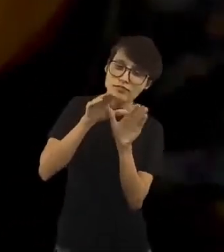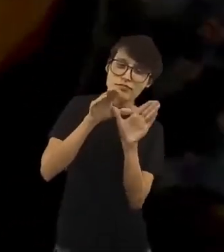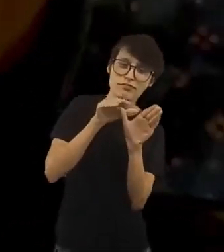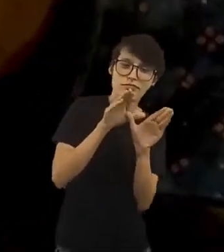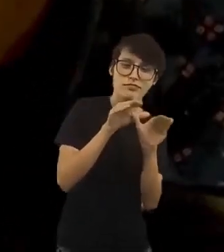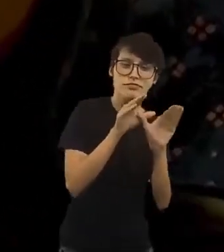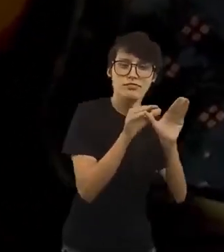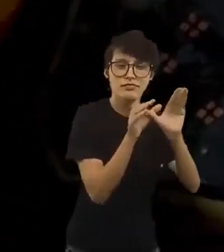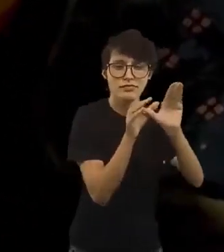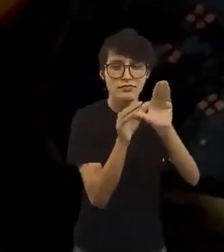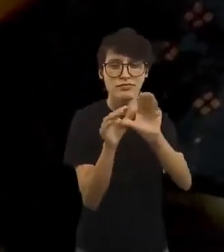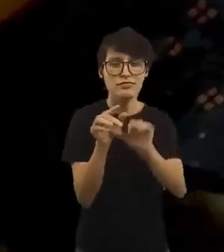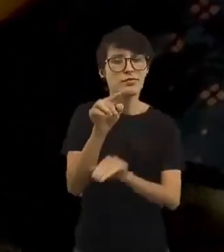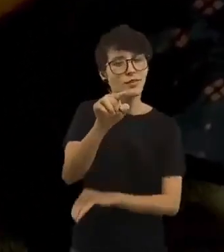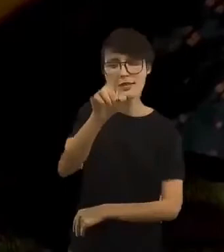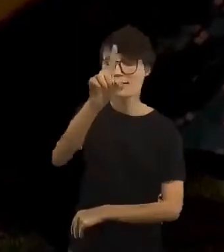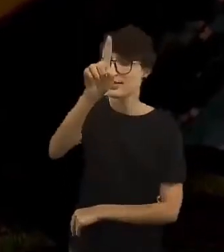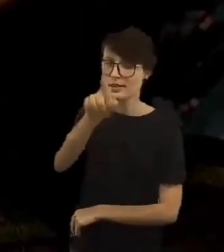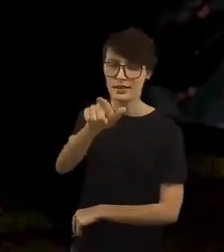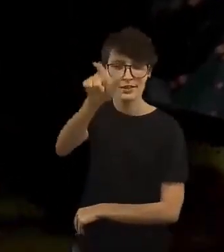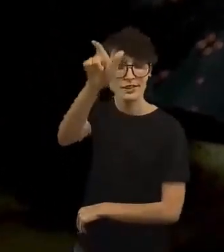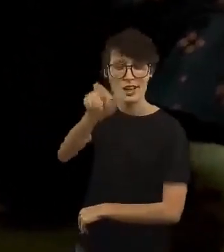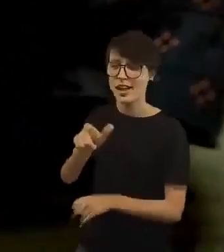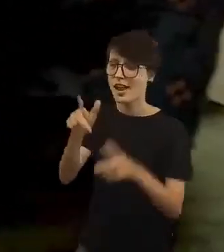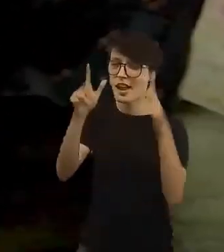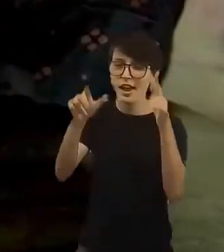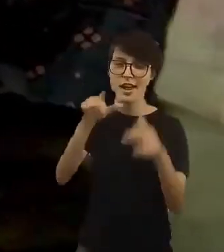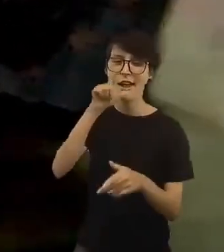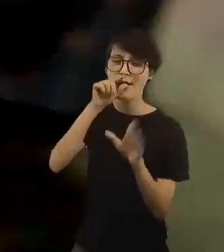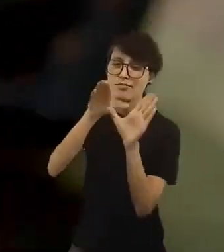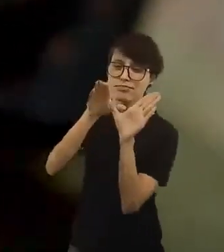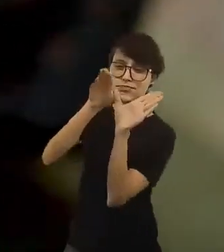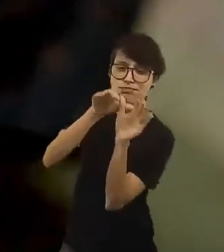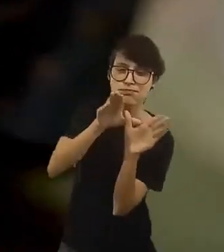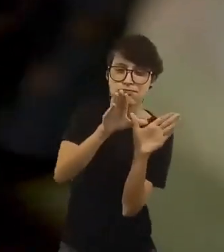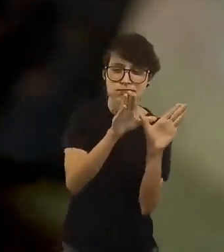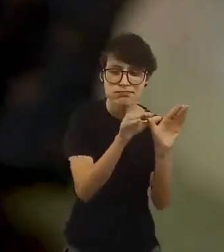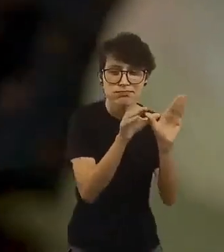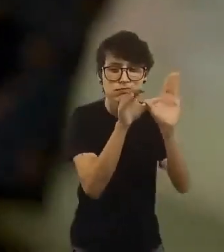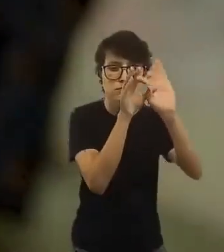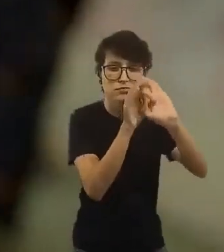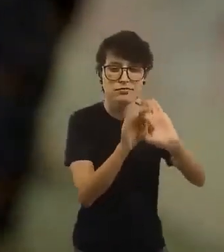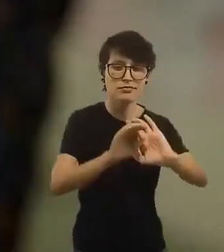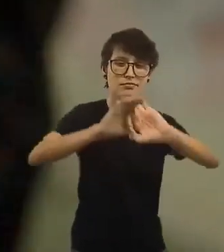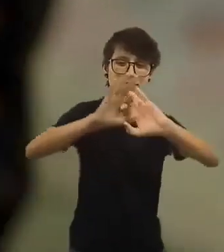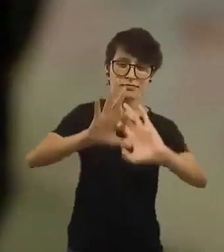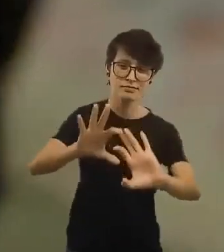pássaro livre. Pássaro livre.